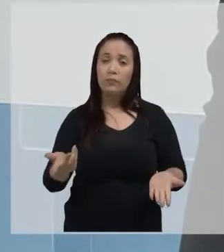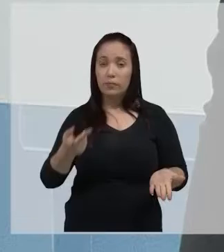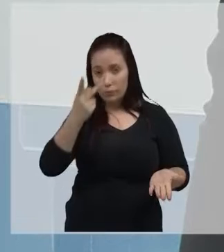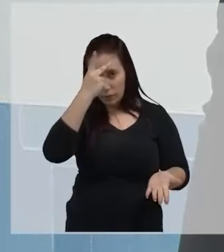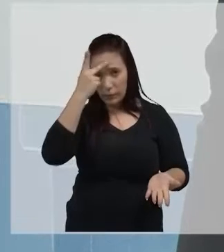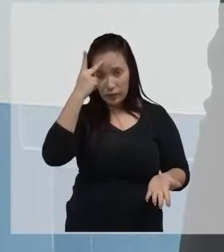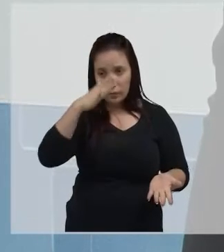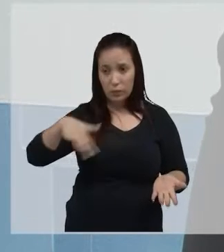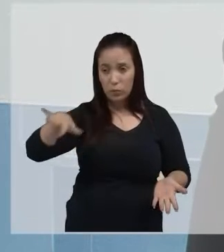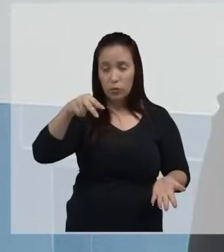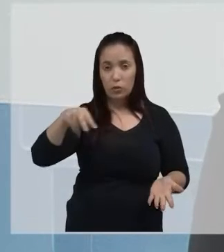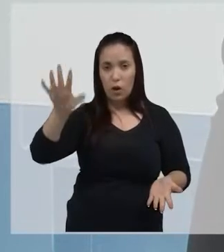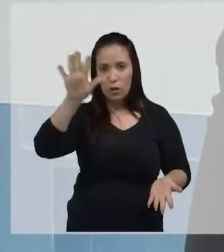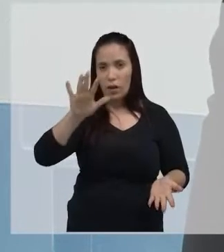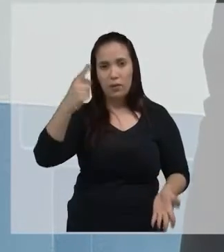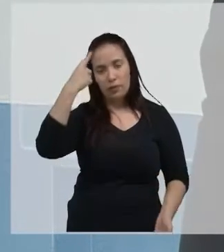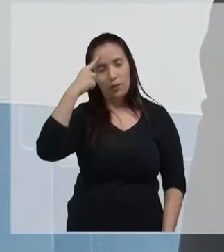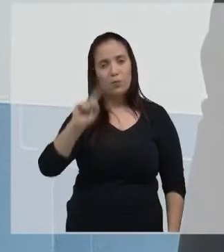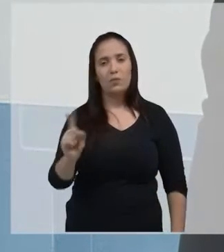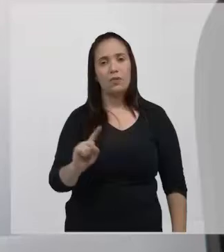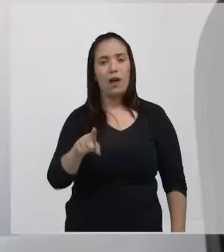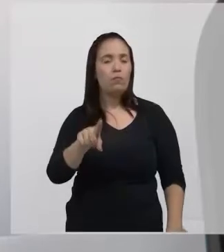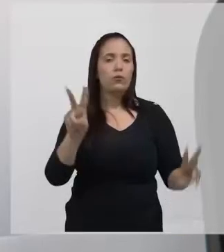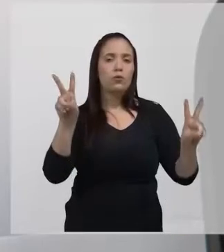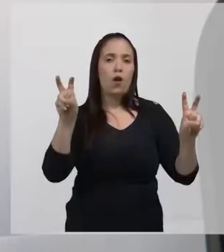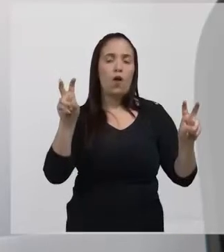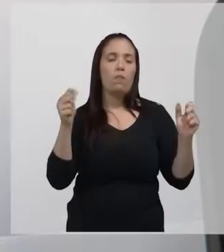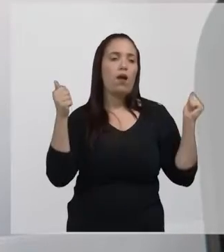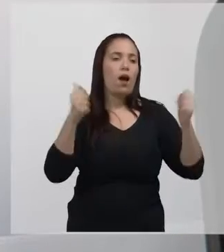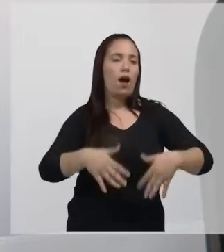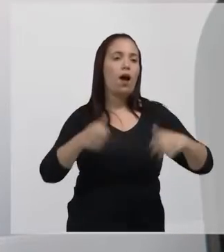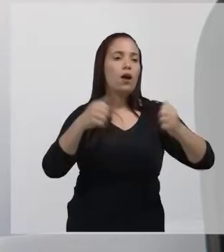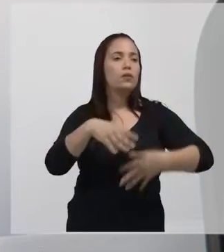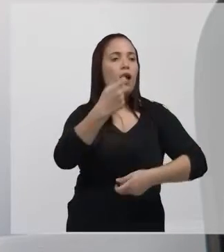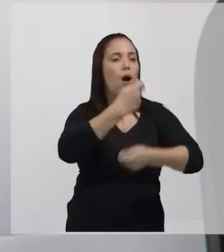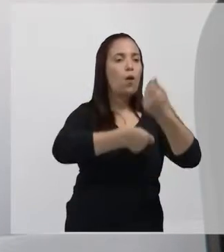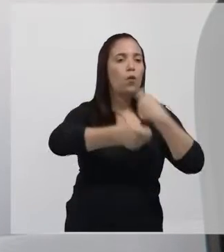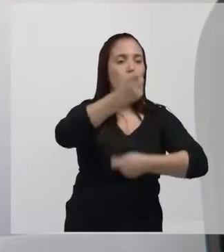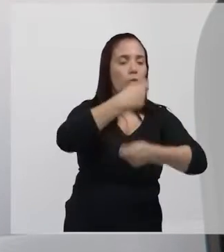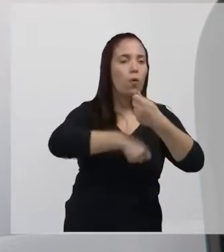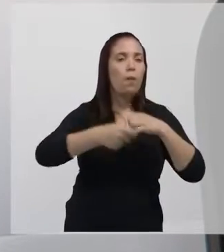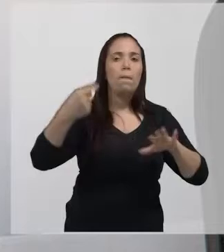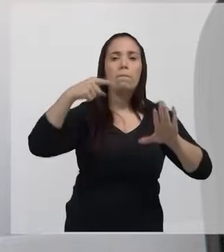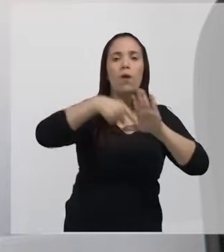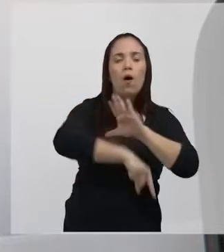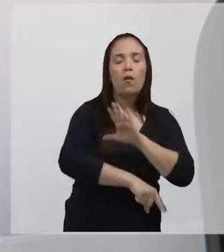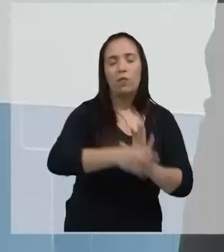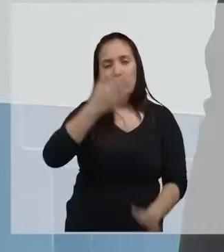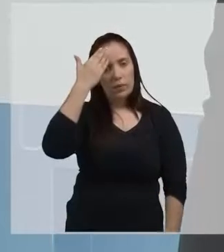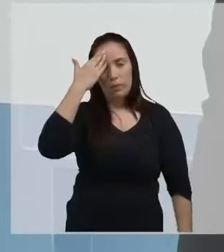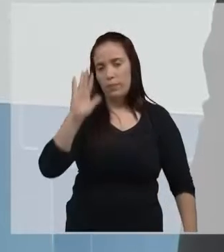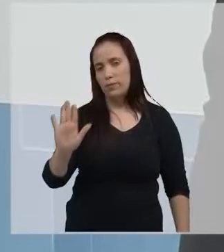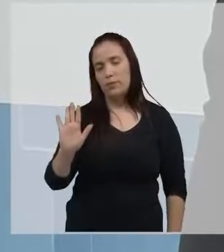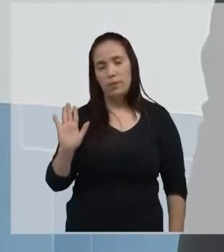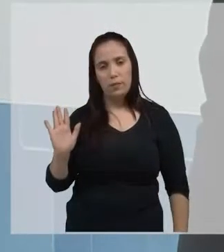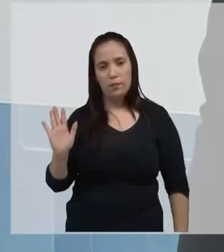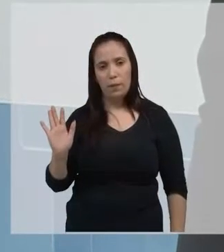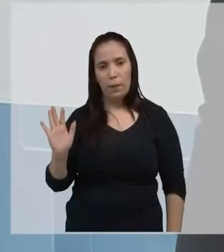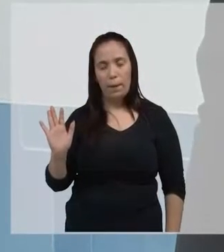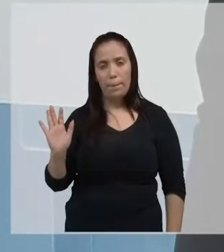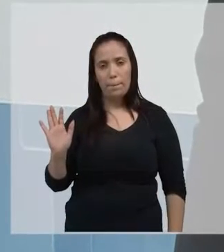eleitor nordestino, ele não sabe dessas questões econômicas, macroeconômicas, que